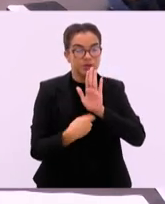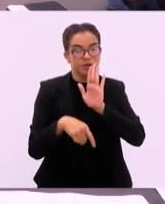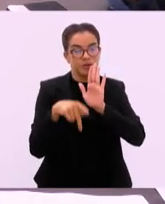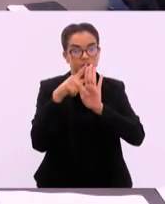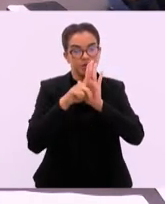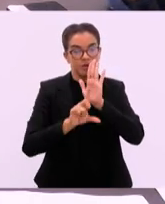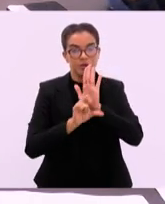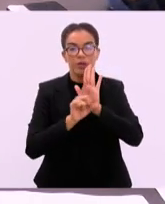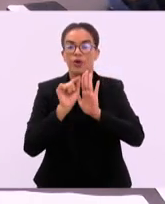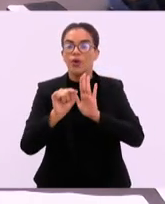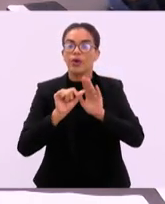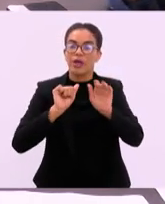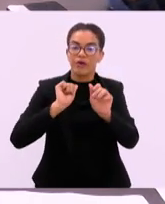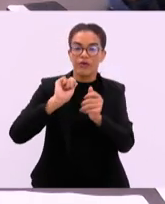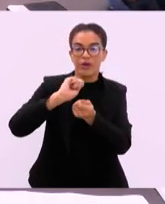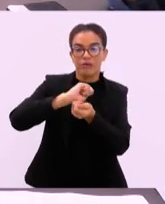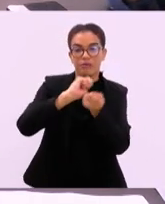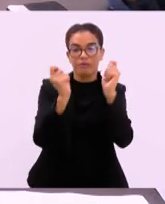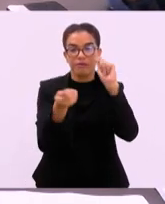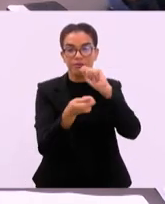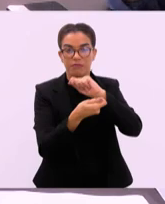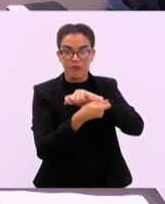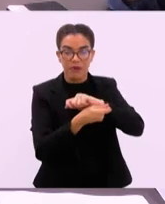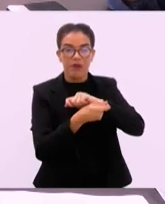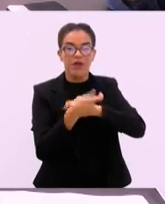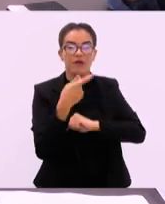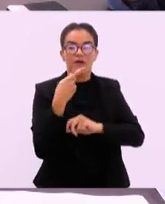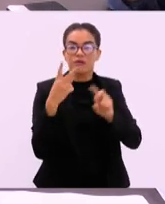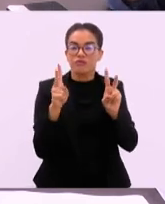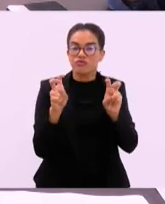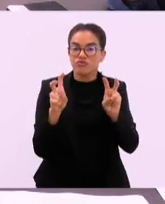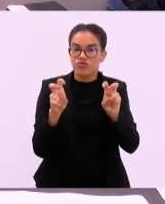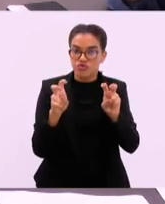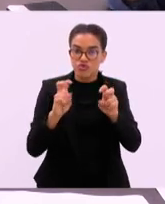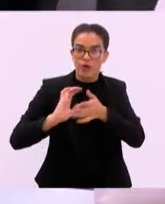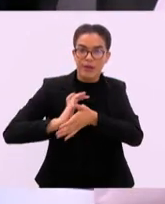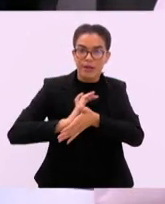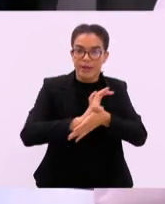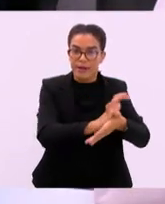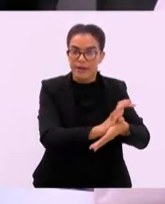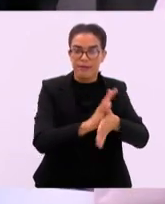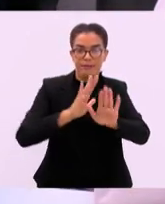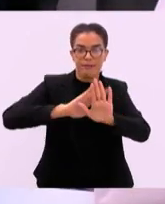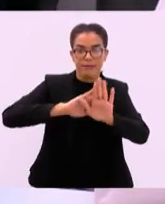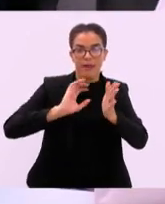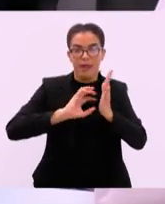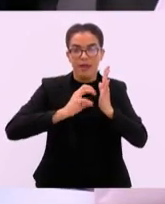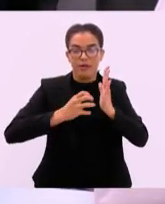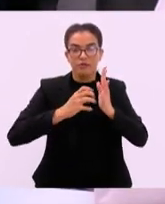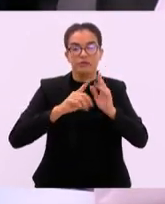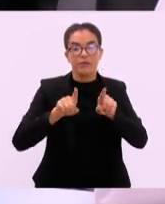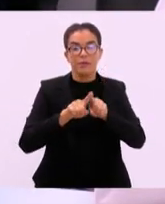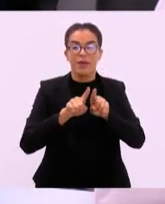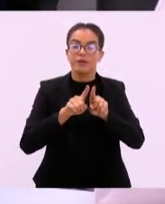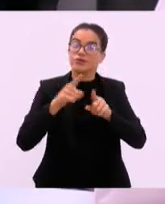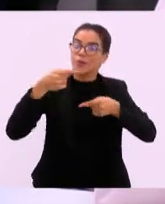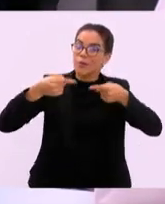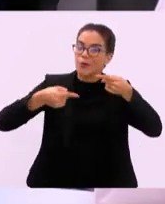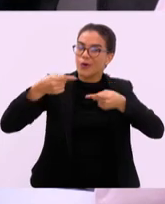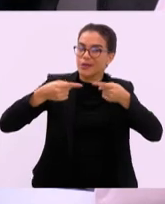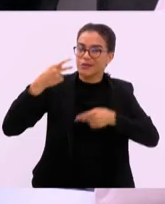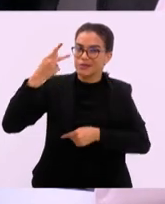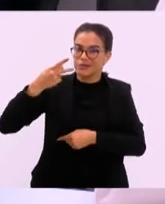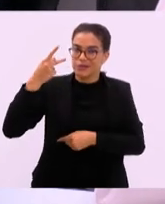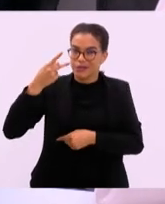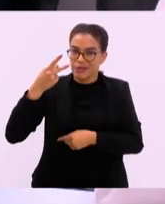projeto foi transformar o que fala em intolerância ideológica a intolerância política, né? Porque, na